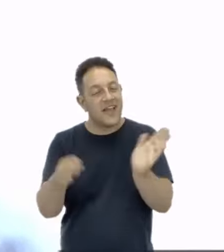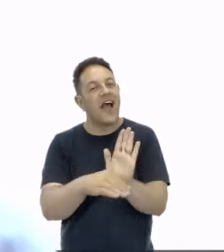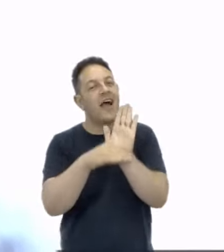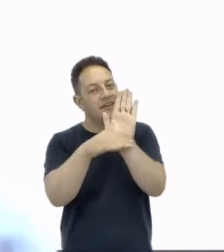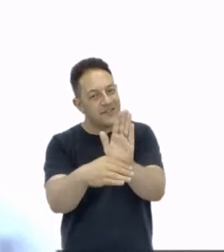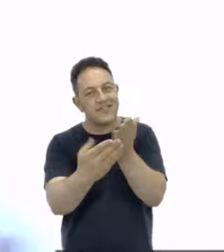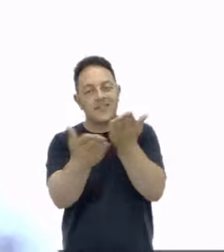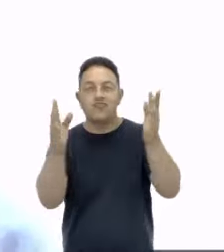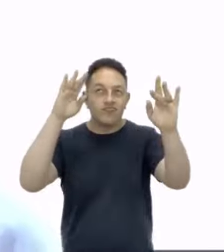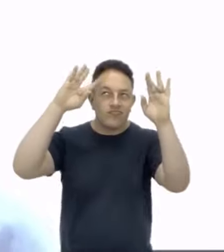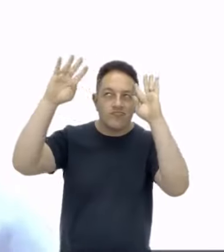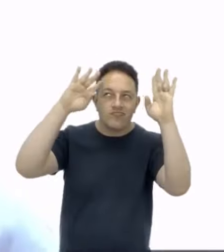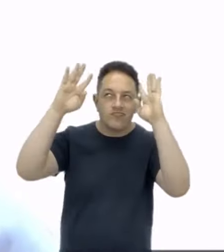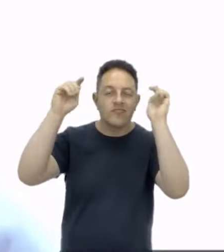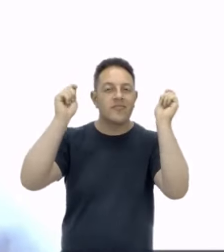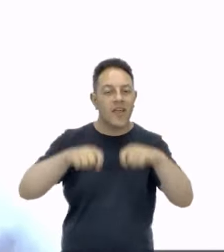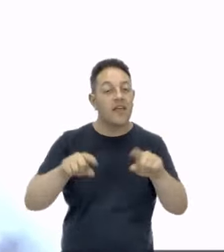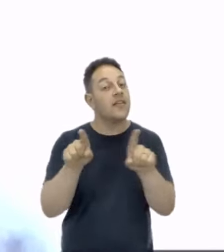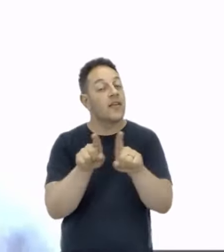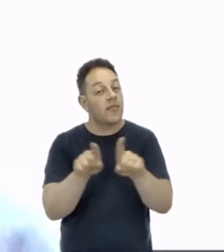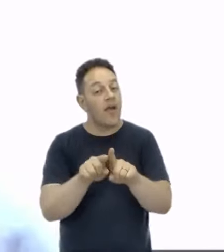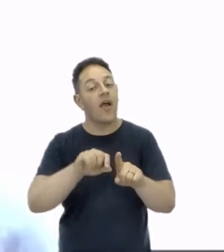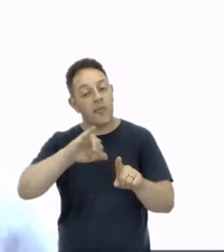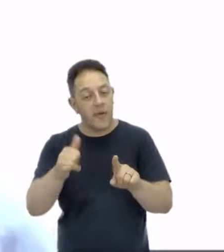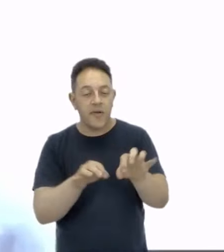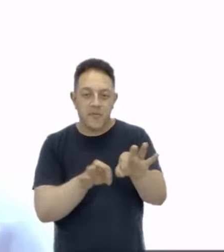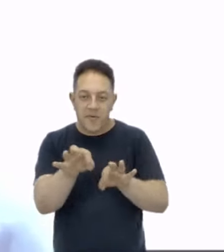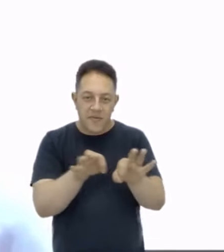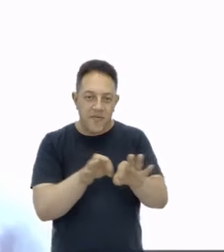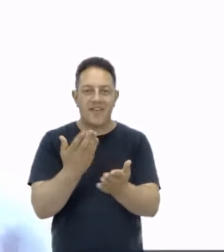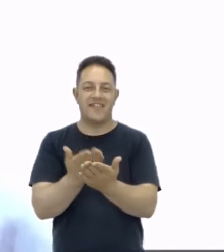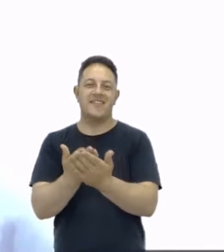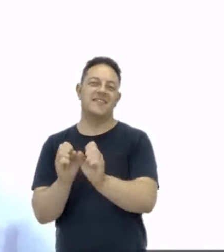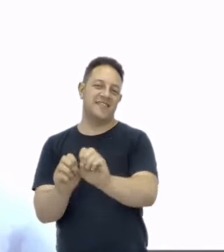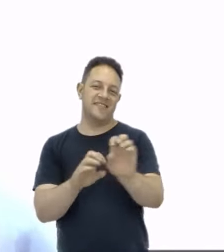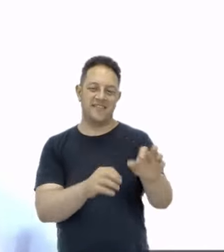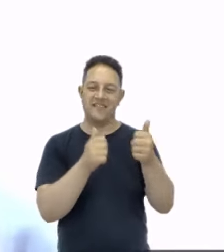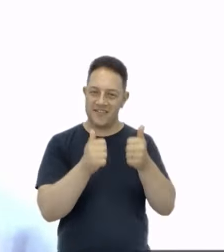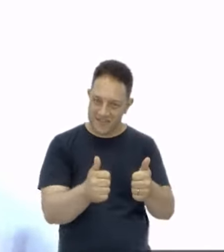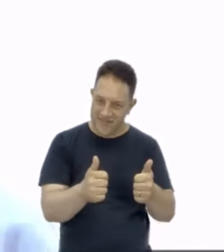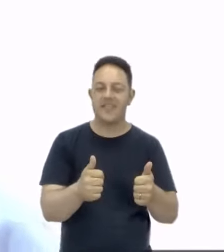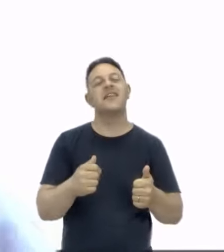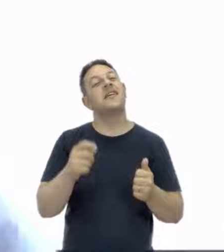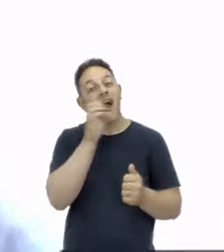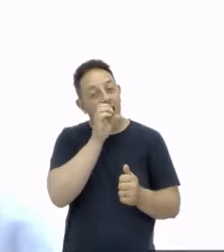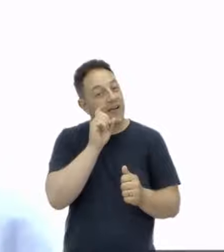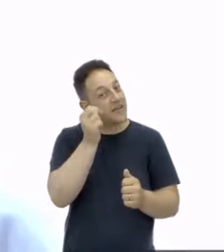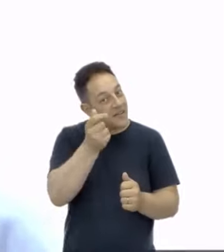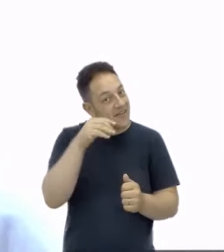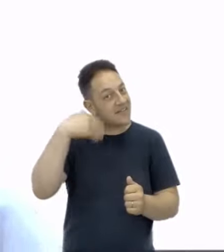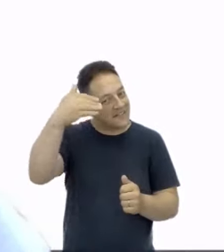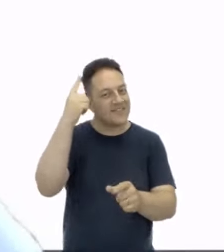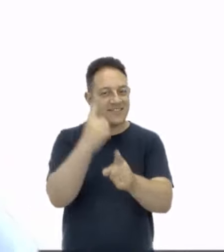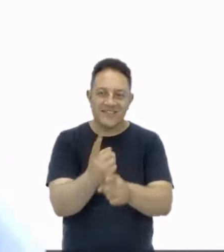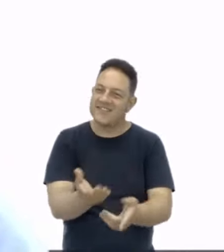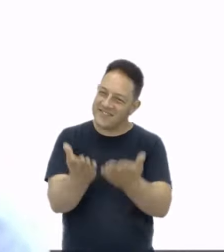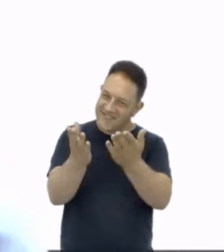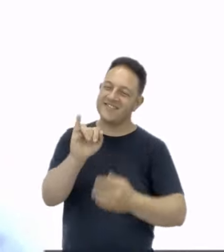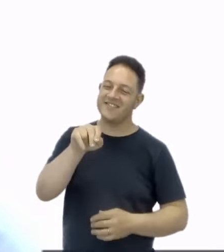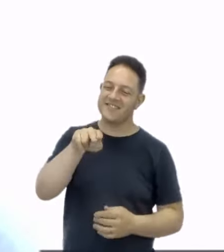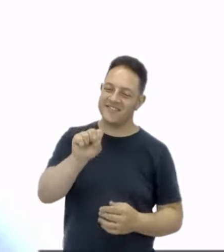nas reflexões e também aí para o planejamento das aulas. Tá? Então, até breve. E você, Inês, agora é